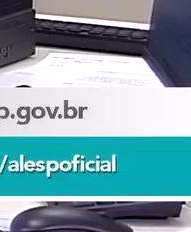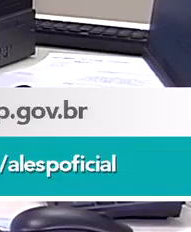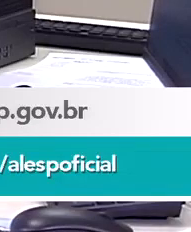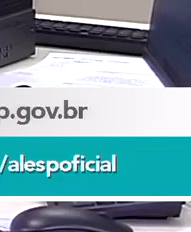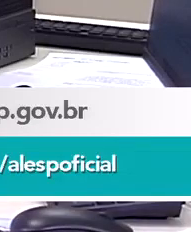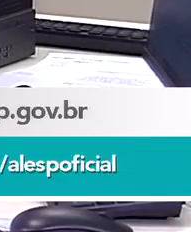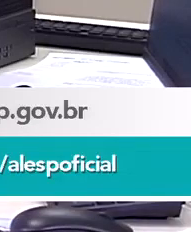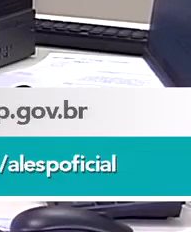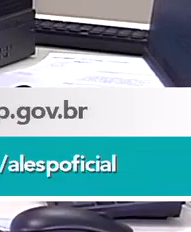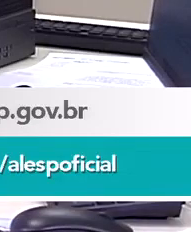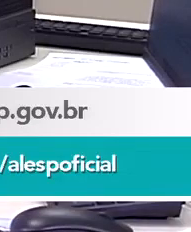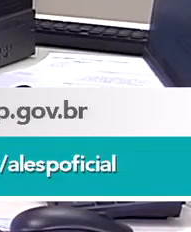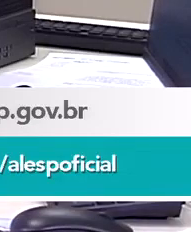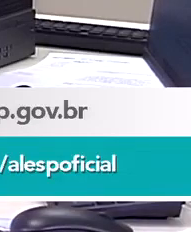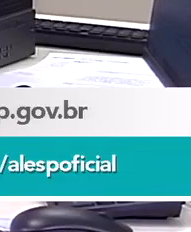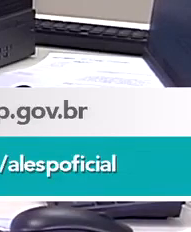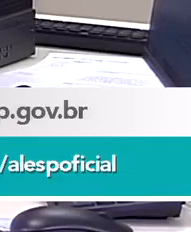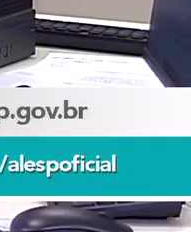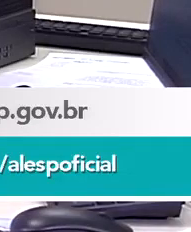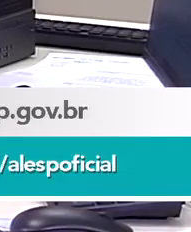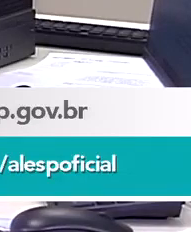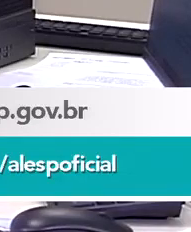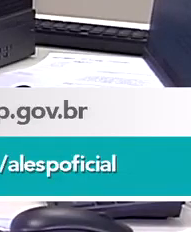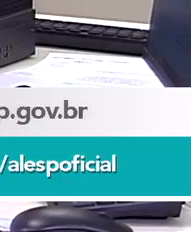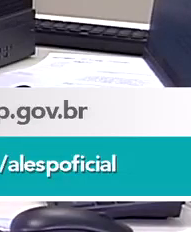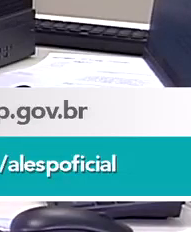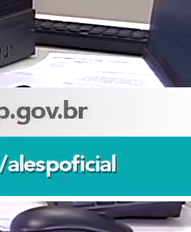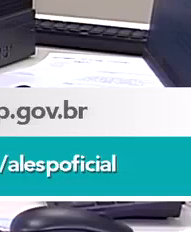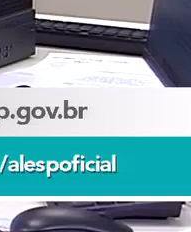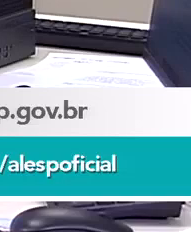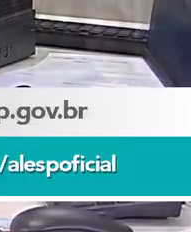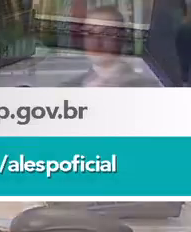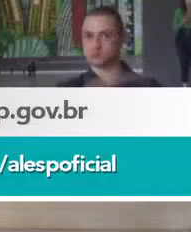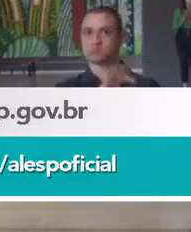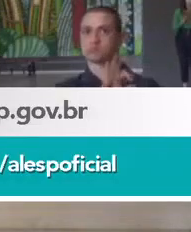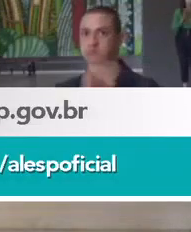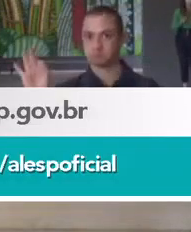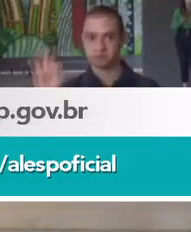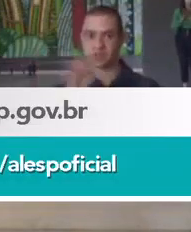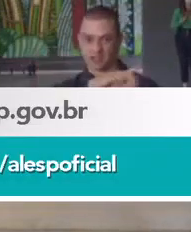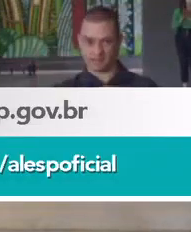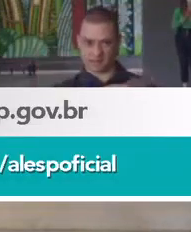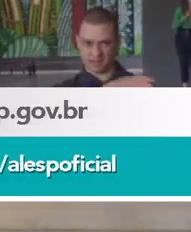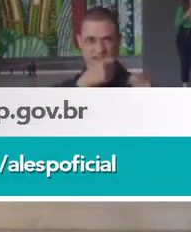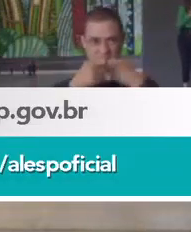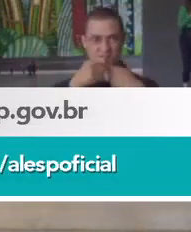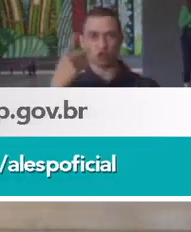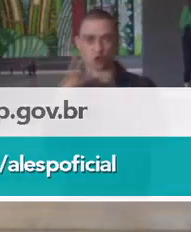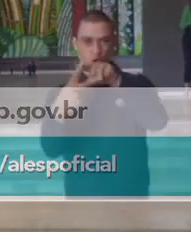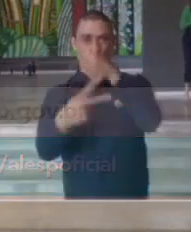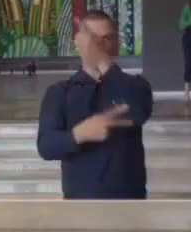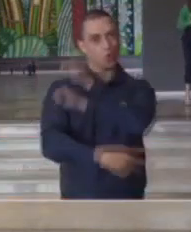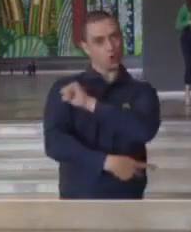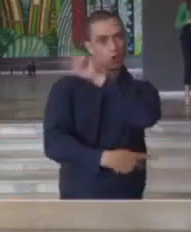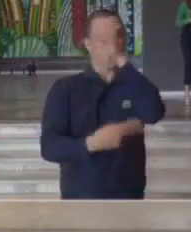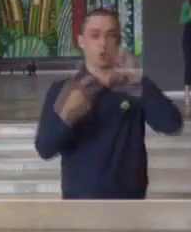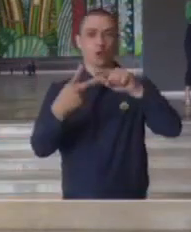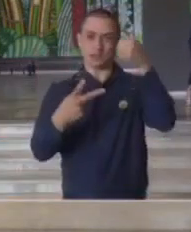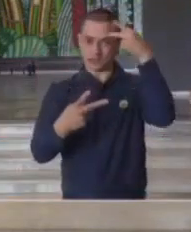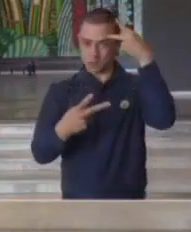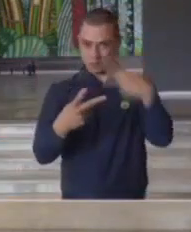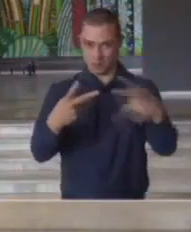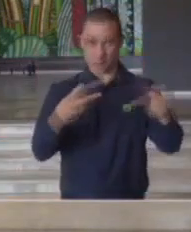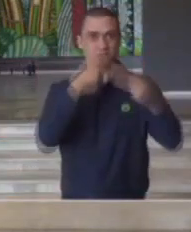acompanhe muito boas duas entrevistas hoje que você fez aos dois veículos um do Rio e de São Paulo